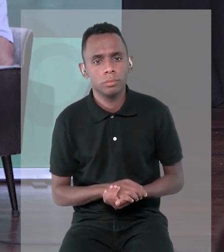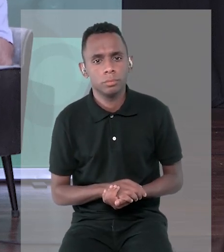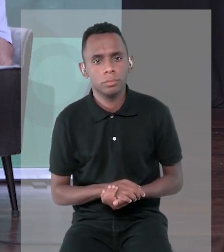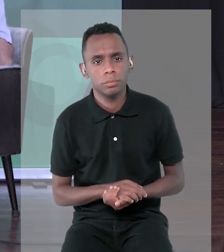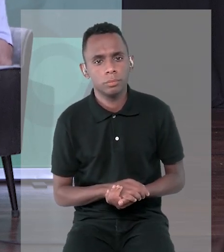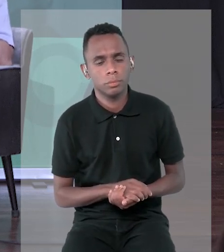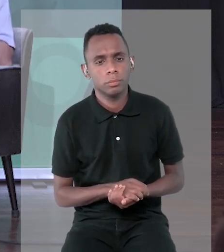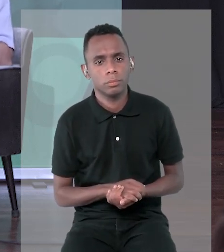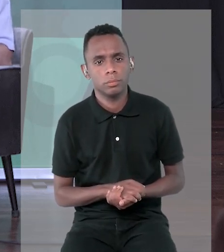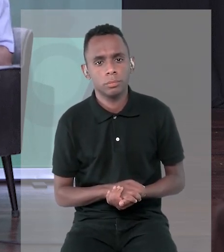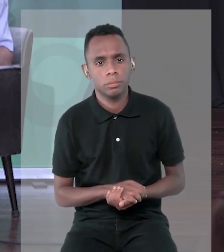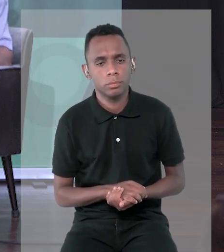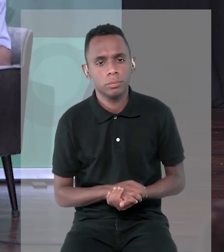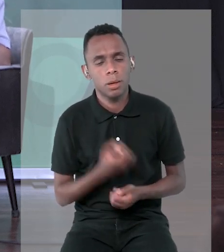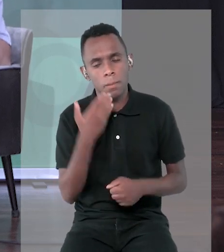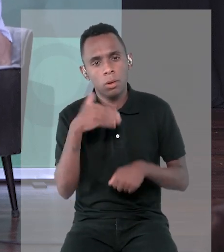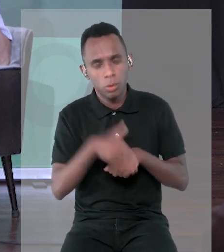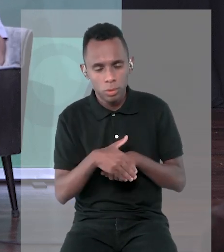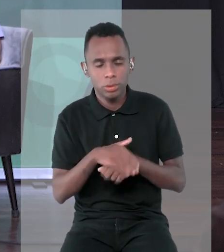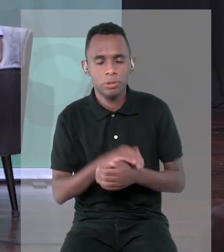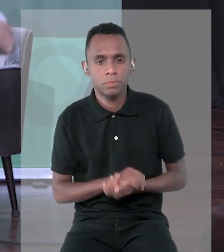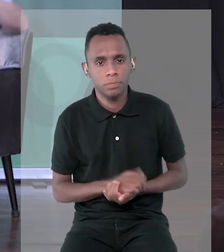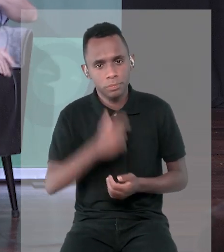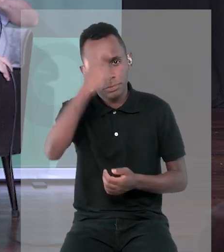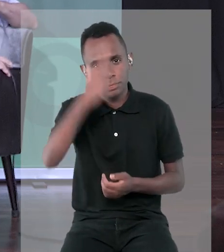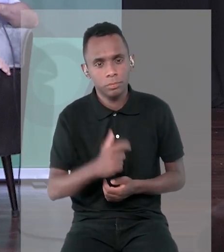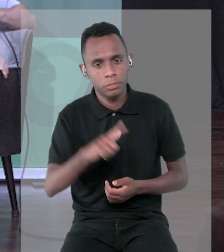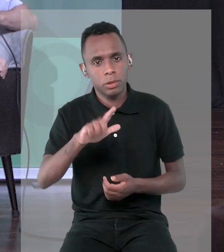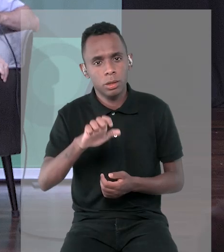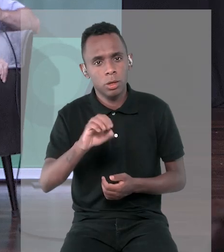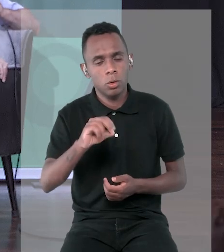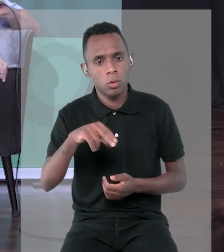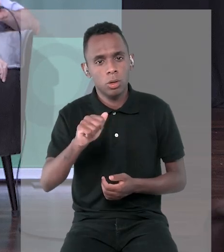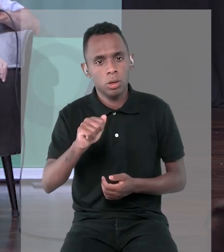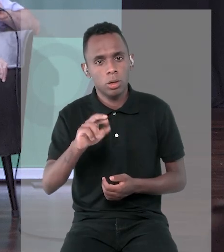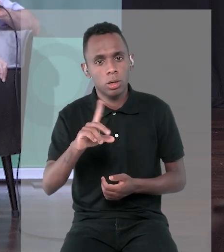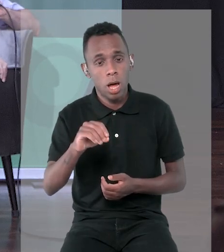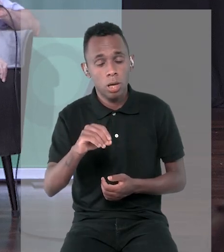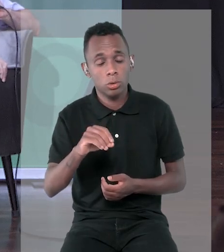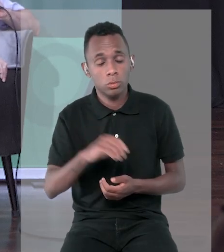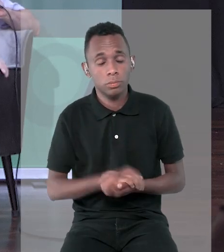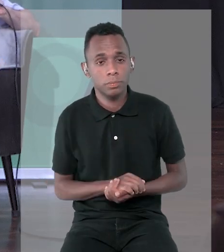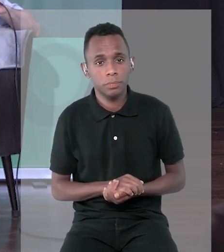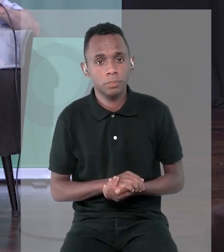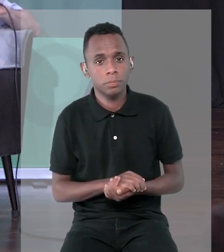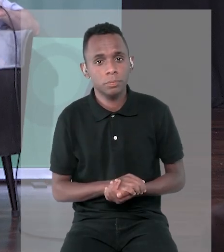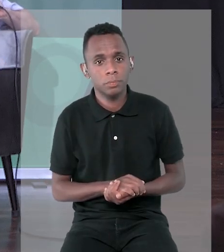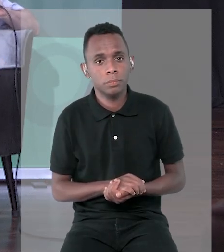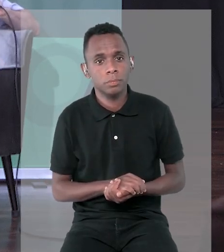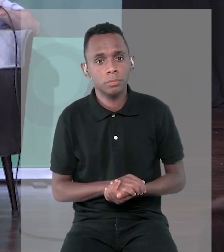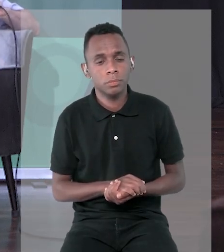você, queridão. Boa noite, meu nome é Leonardo. Um espectador na plateia faz uma pergunta ao microfone